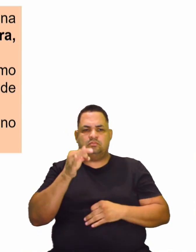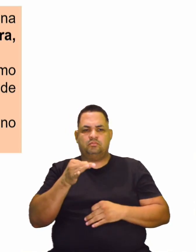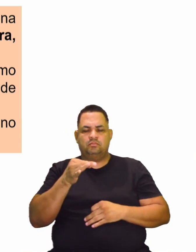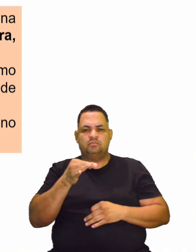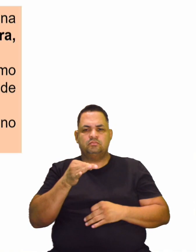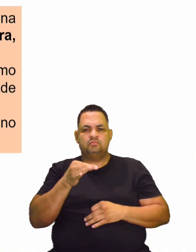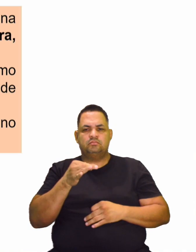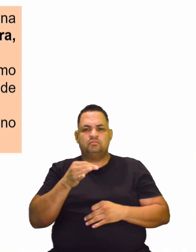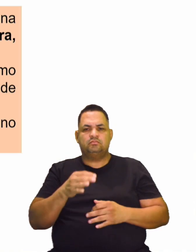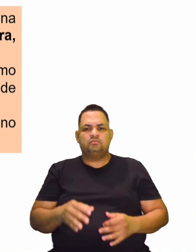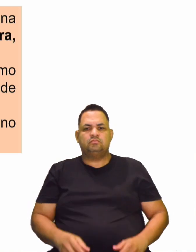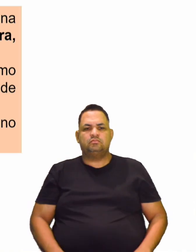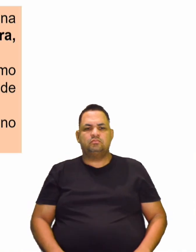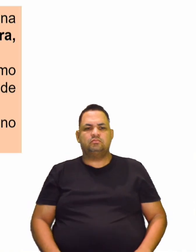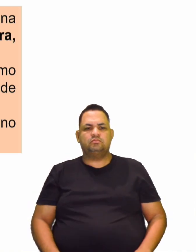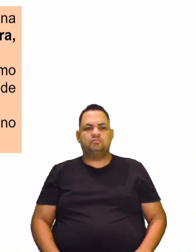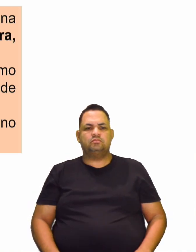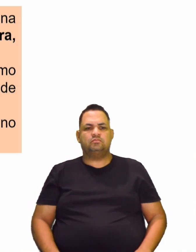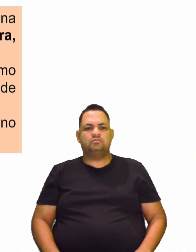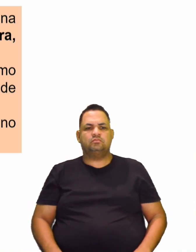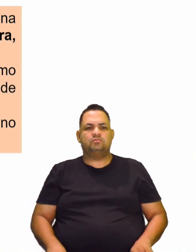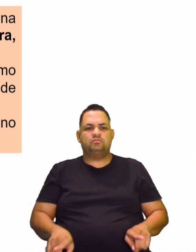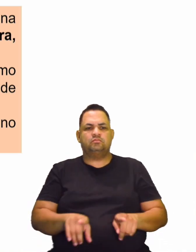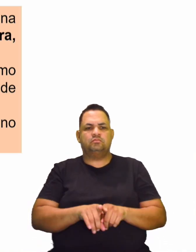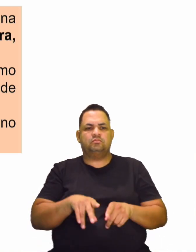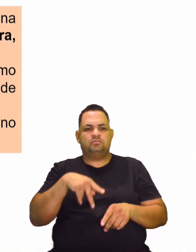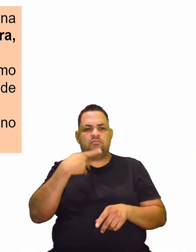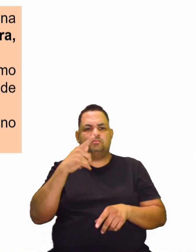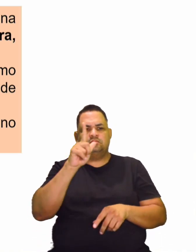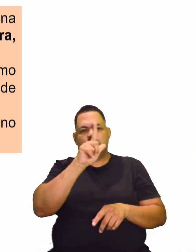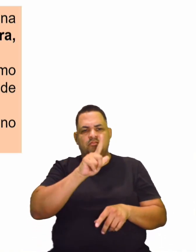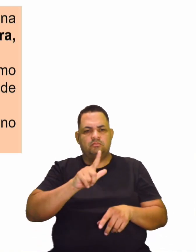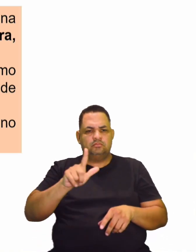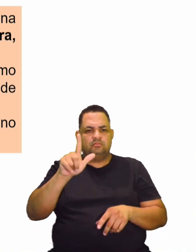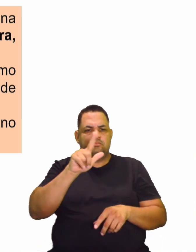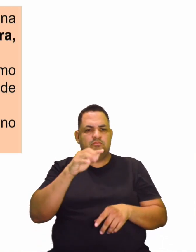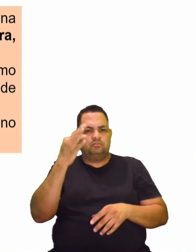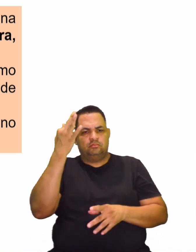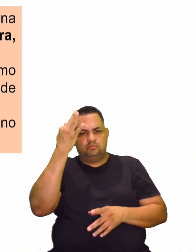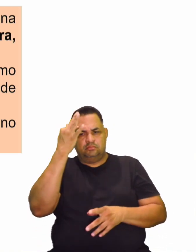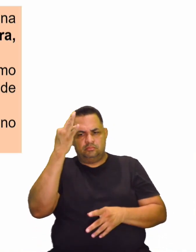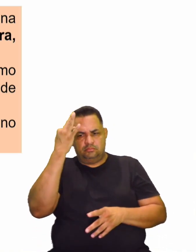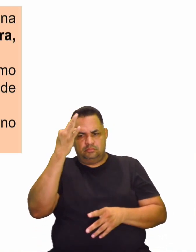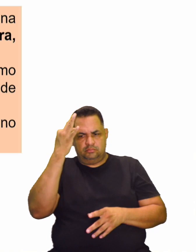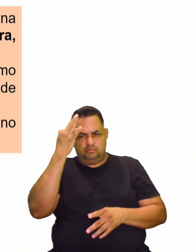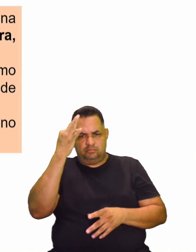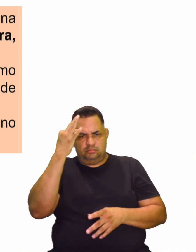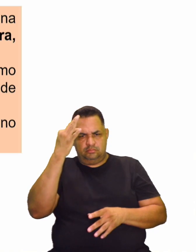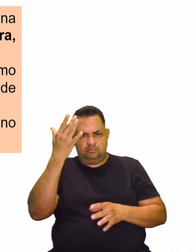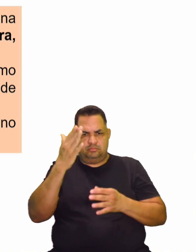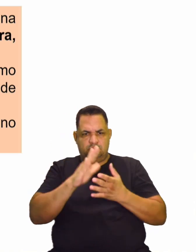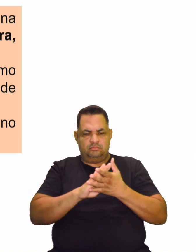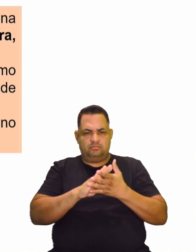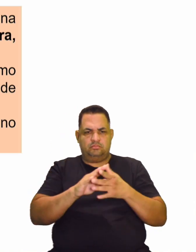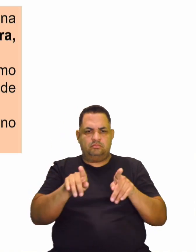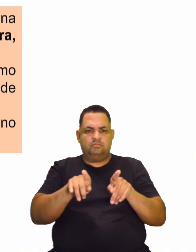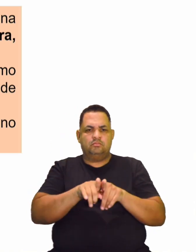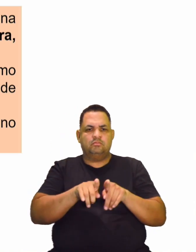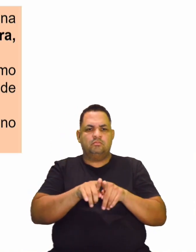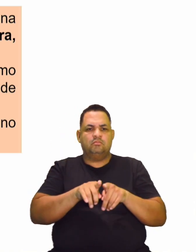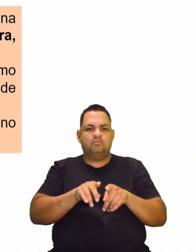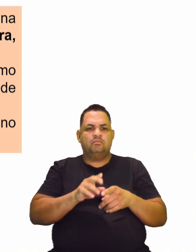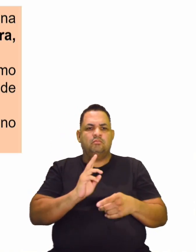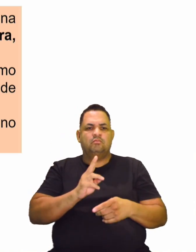Então, tanto na mitologia, na literatura, na filosofia, então, eternizou.